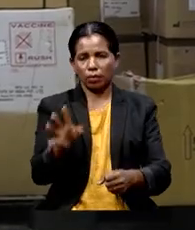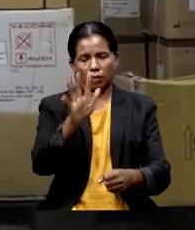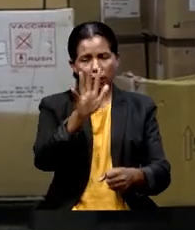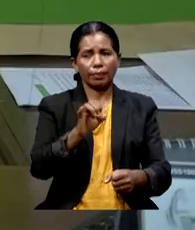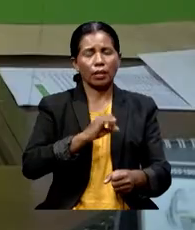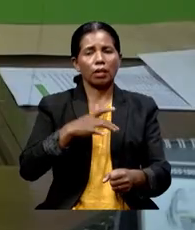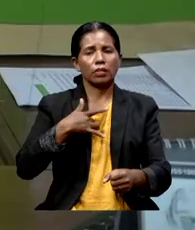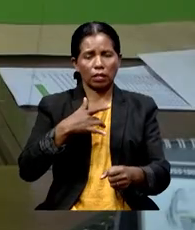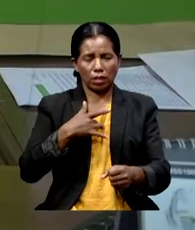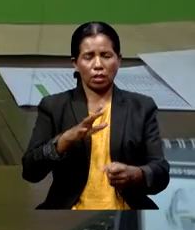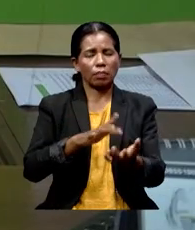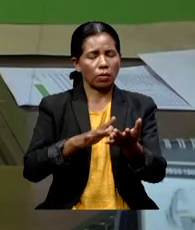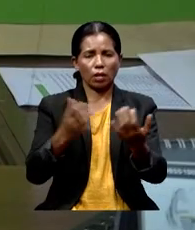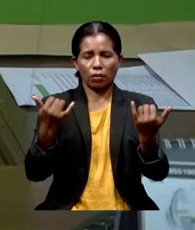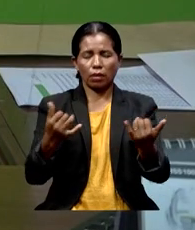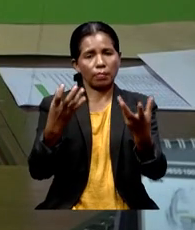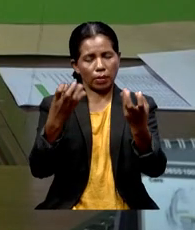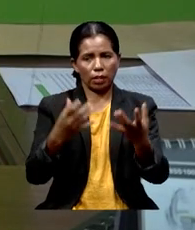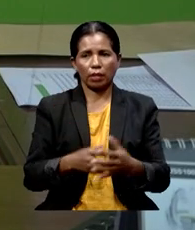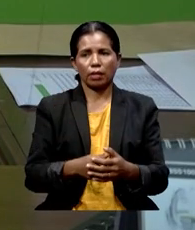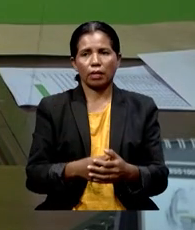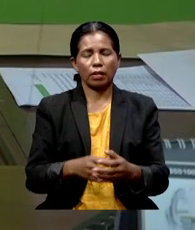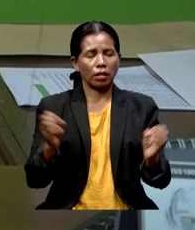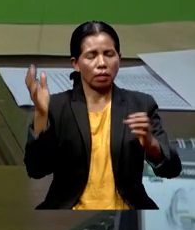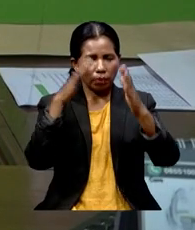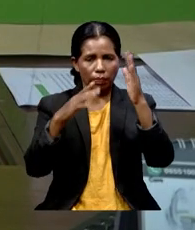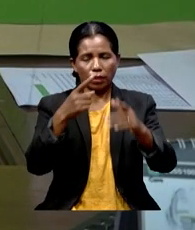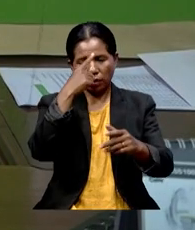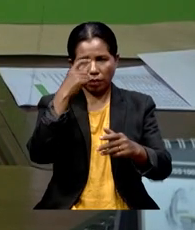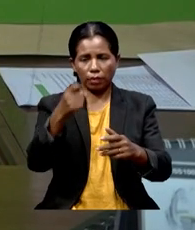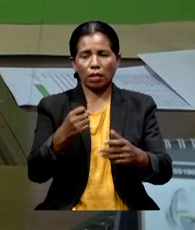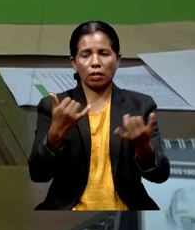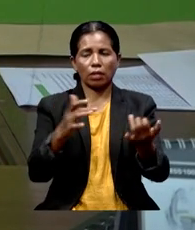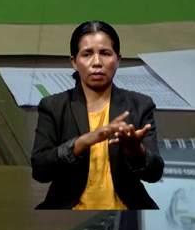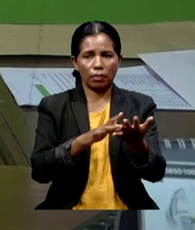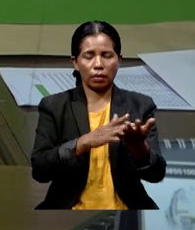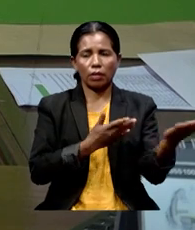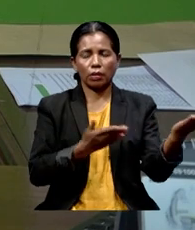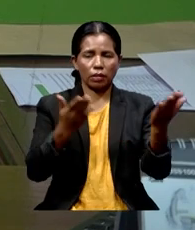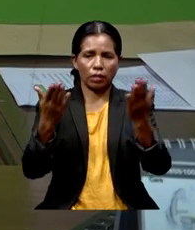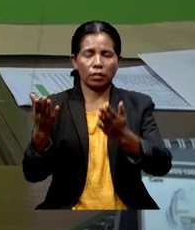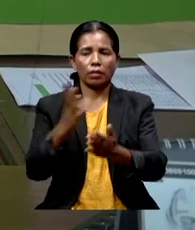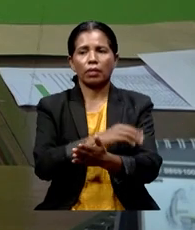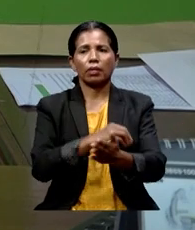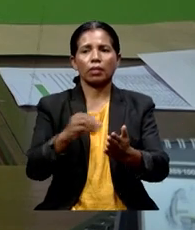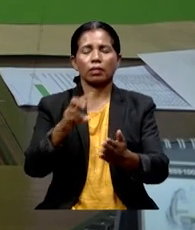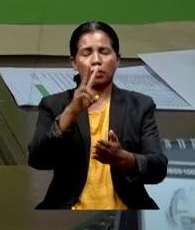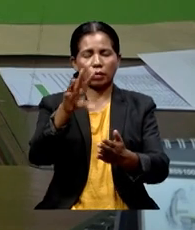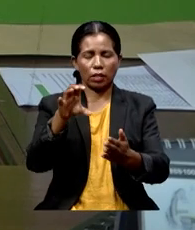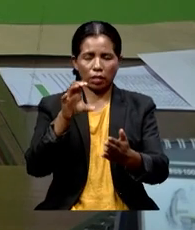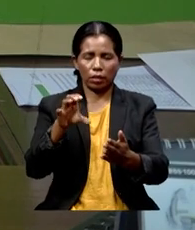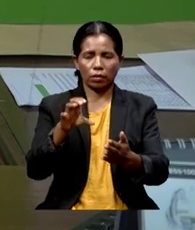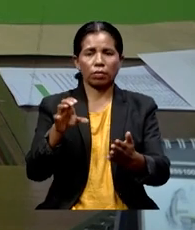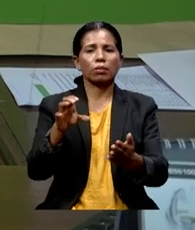Ausente estoque agora lá problema. A ver, deixa eu ter um problema. Agora, aí moro que está mais ela, e mais ou menos 200 e tal itens,